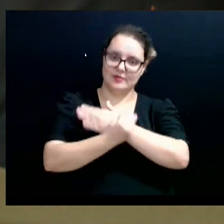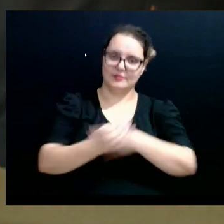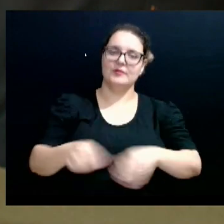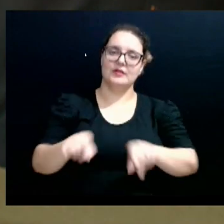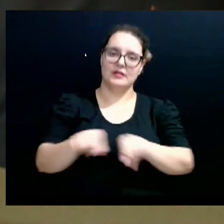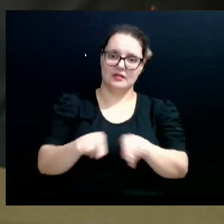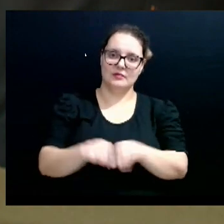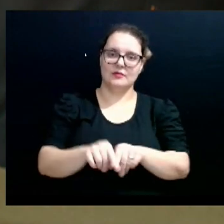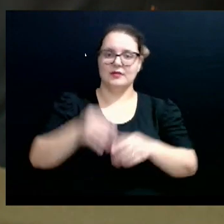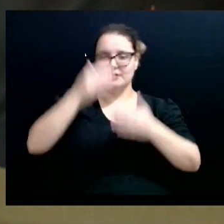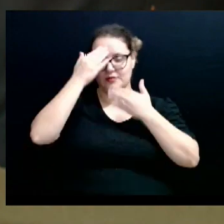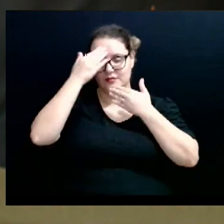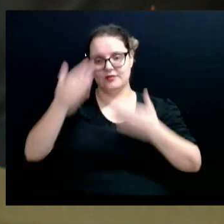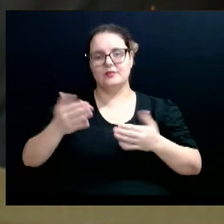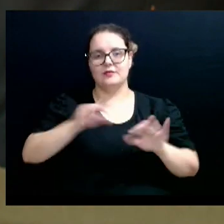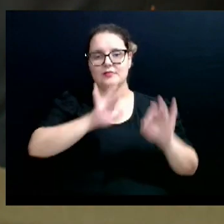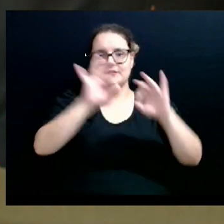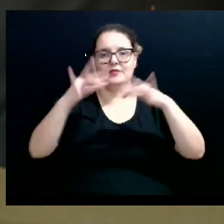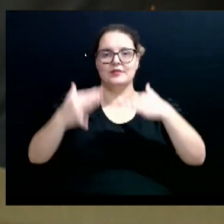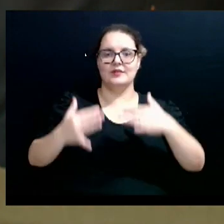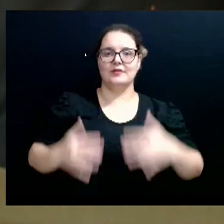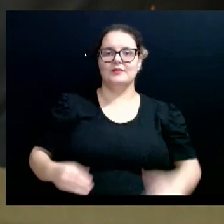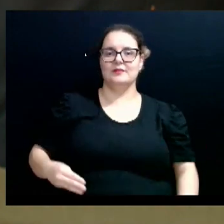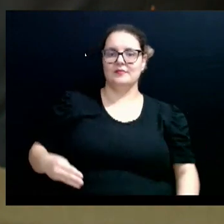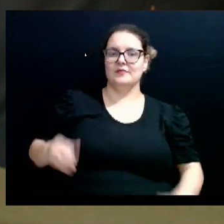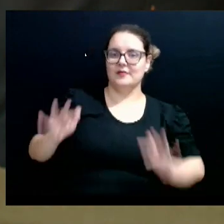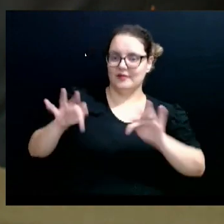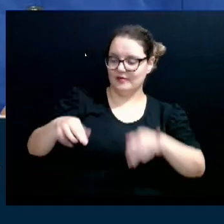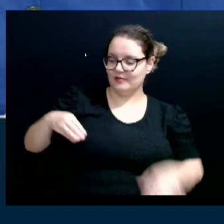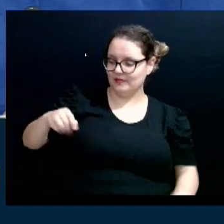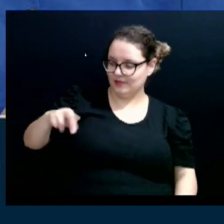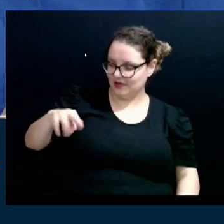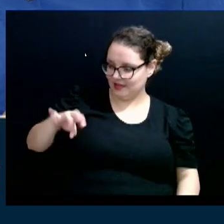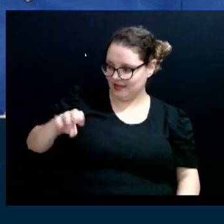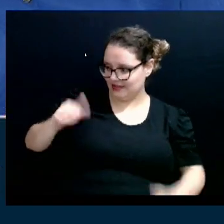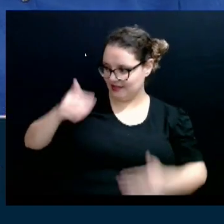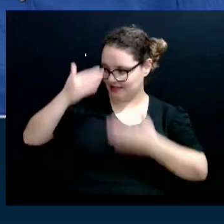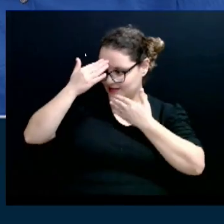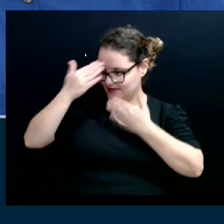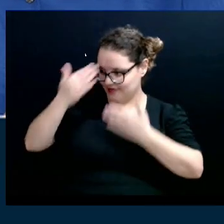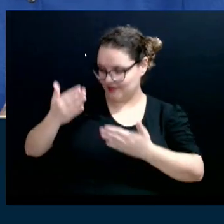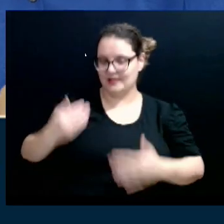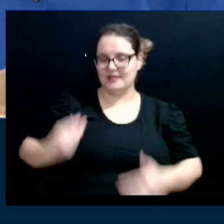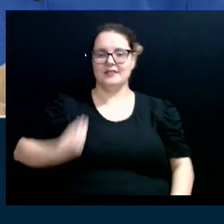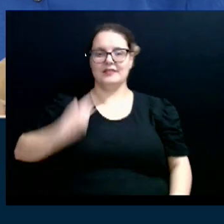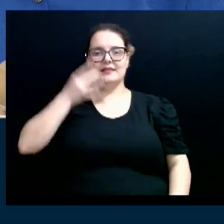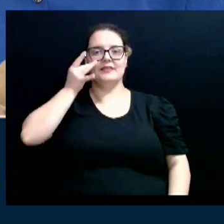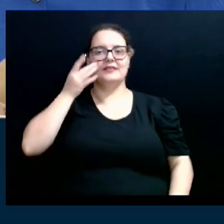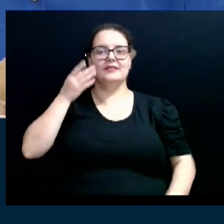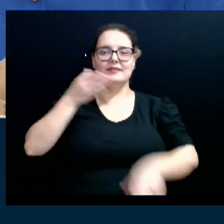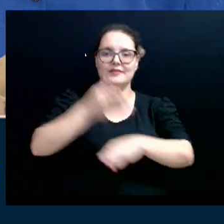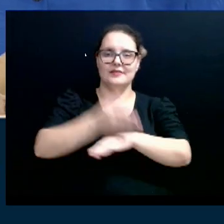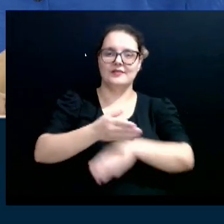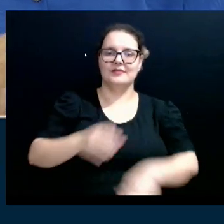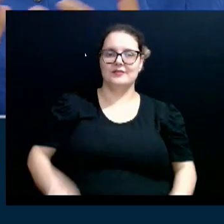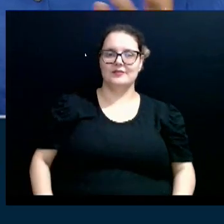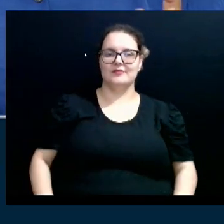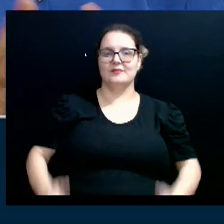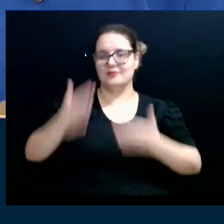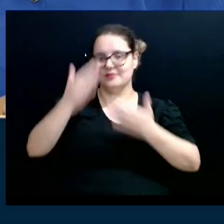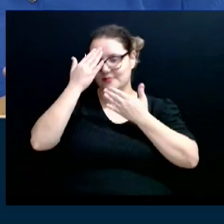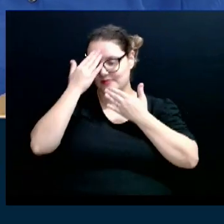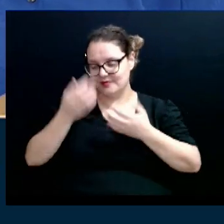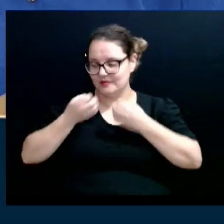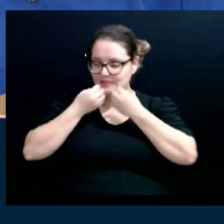agradecemos a sua audiência, a sua companhia, encerrando então agradecendo a sua presença, a sua participação, Marisa, muito bom.